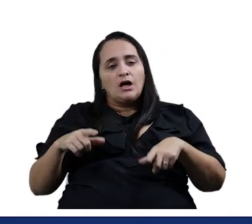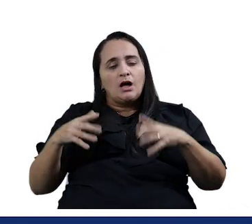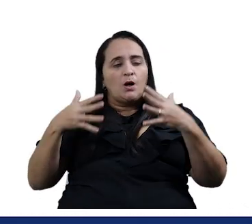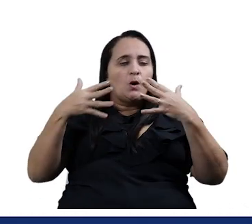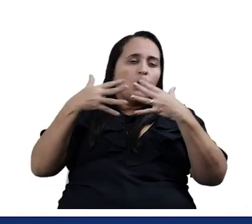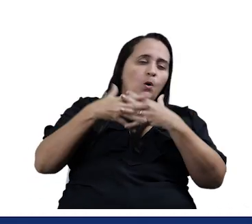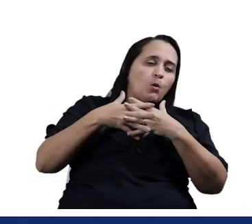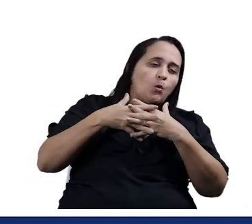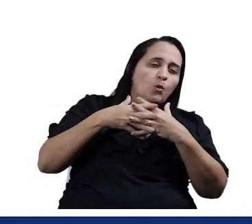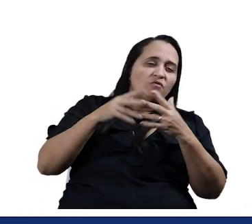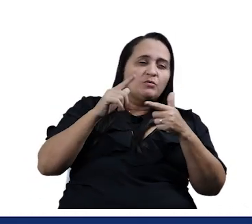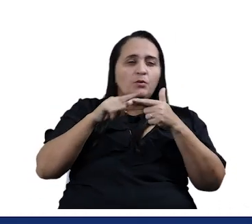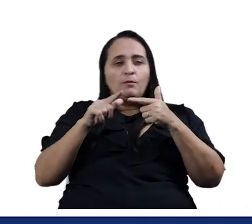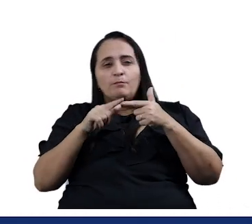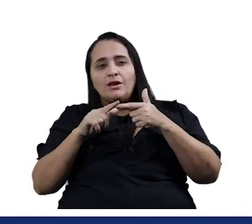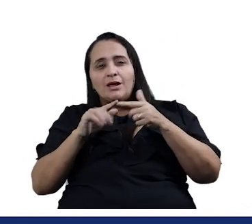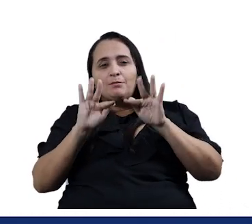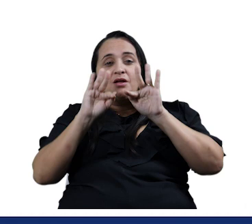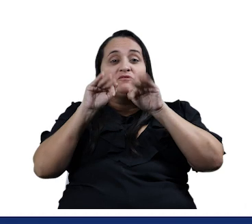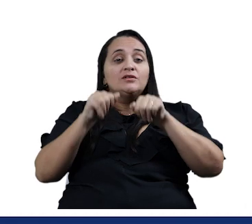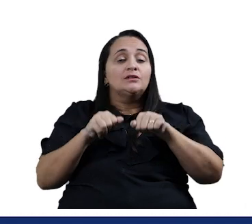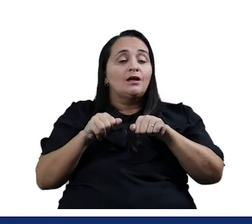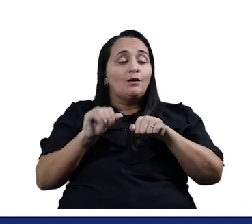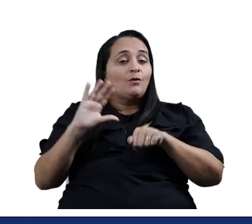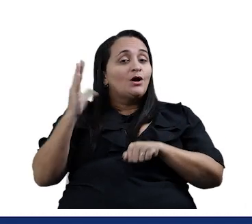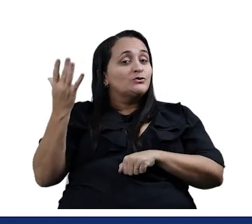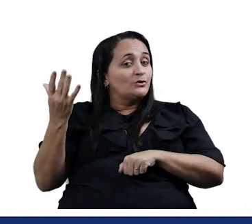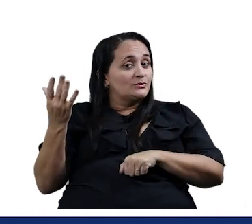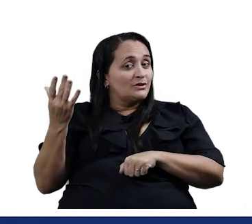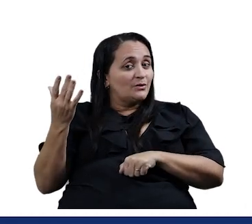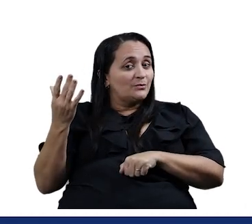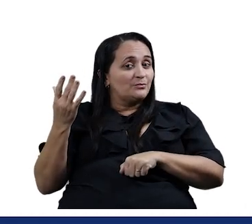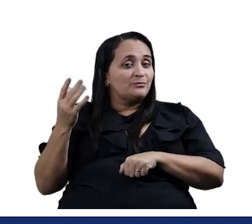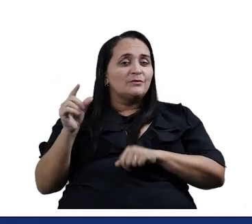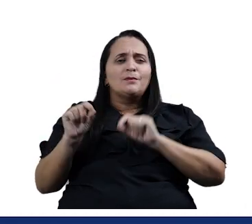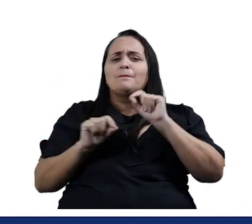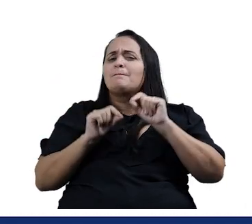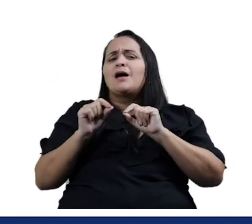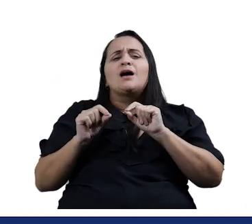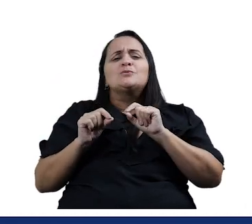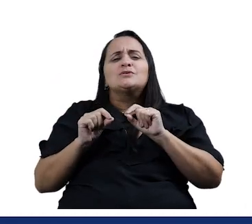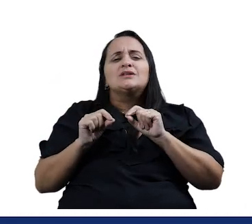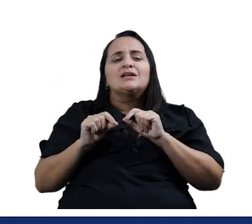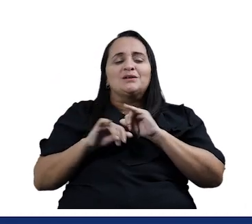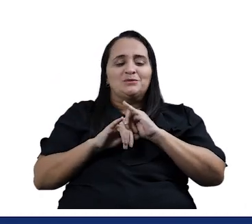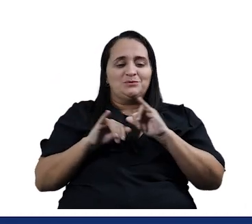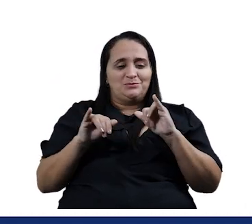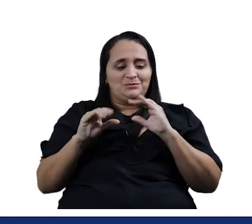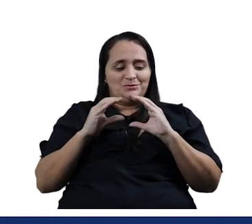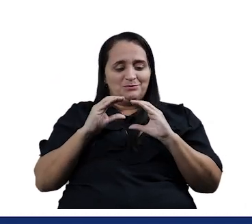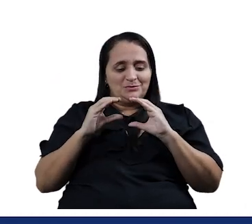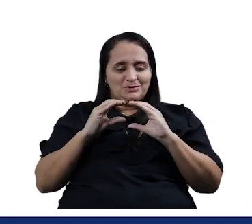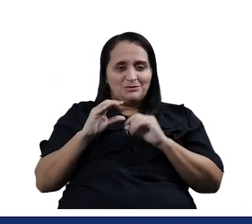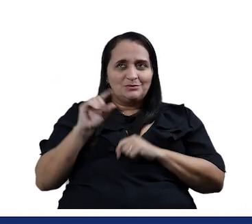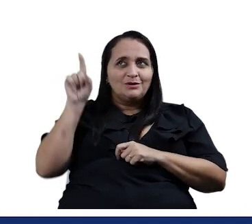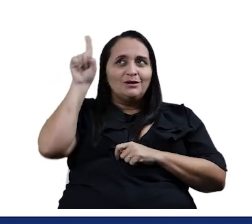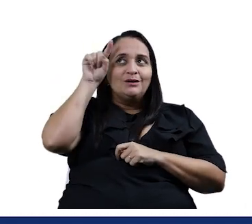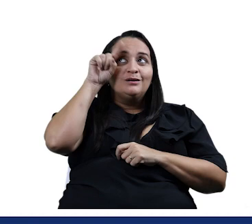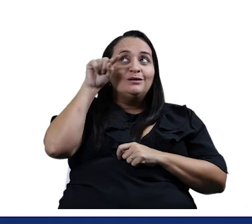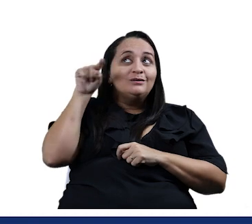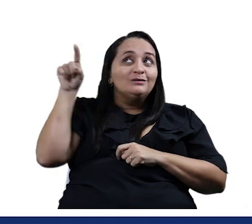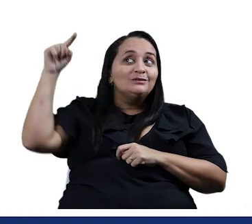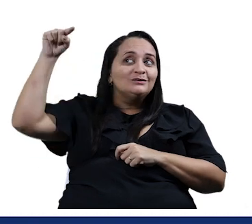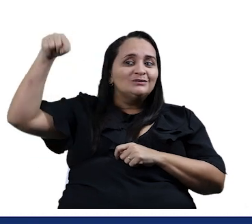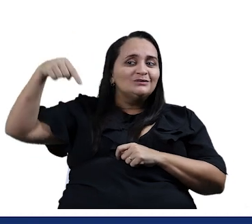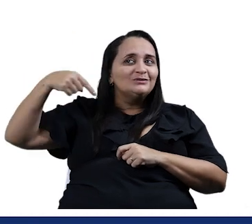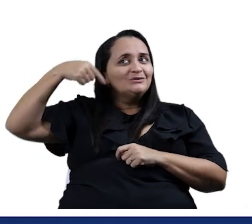conflito e desfecho. E aí, ela comunica a fala usando o quê? Aqueles balões, né? Para lá os textos, para a